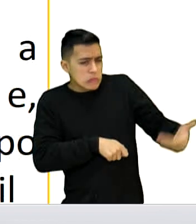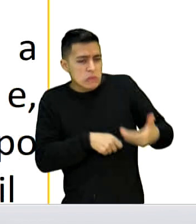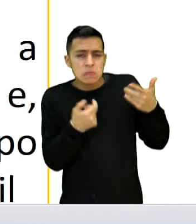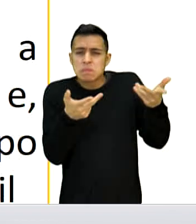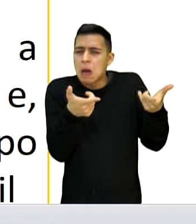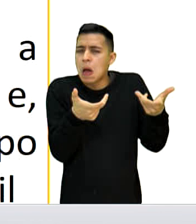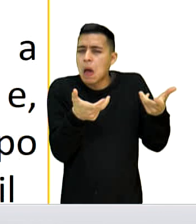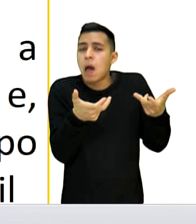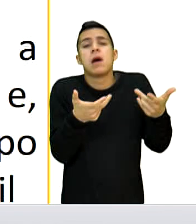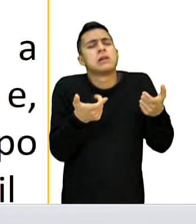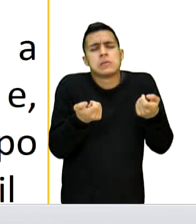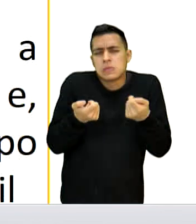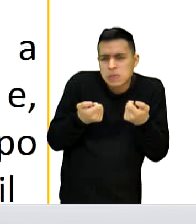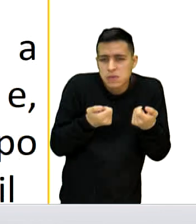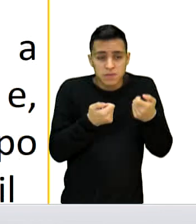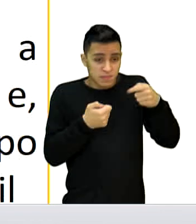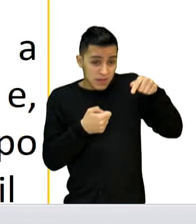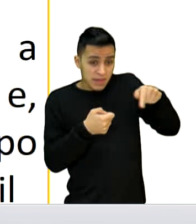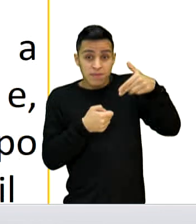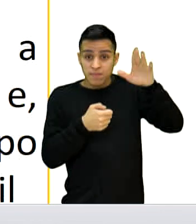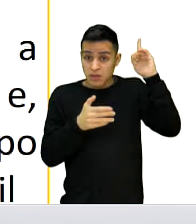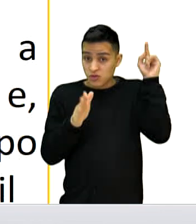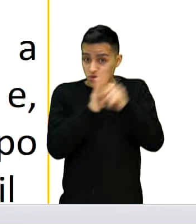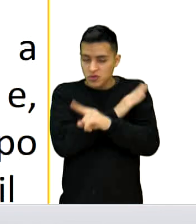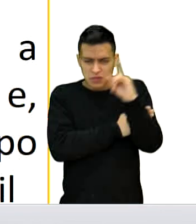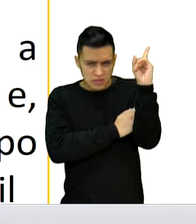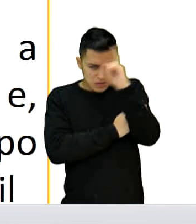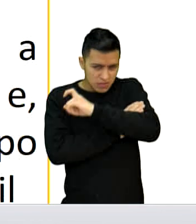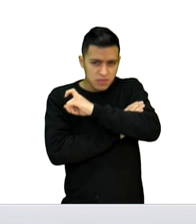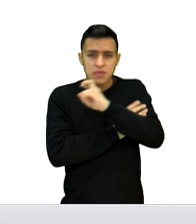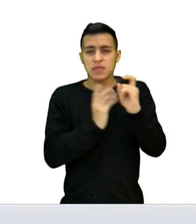jogando, muitas vezes no nível difícil,